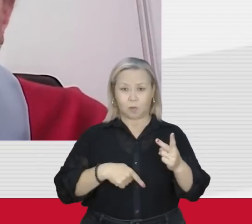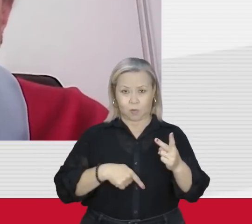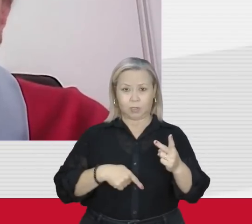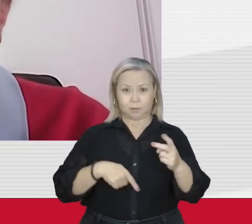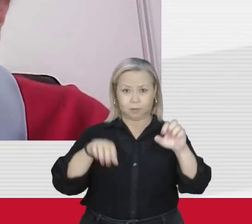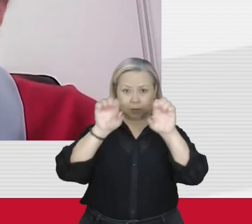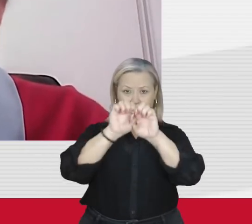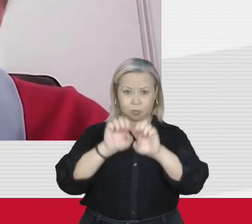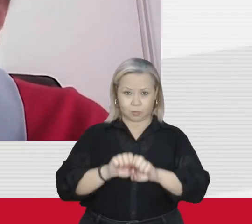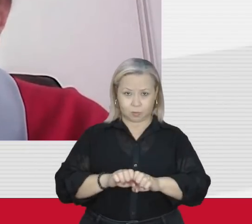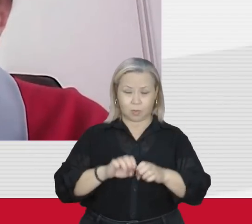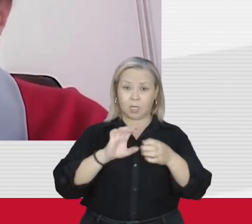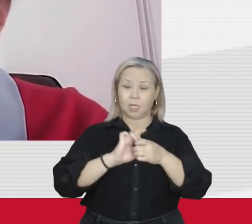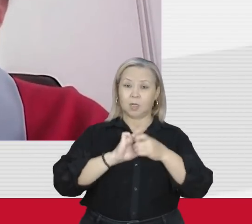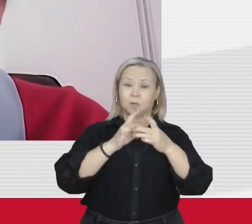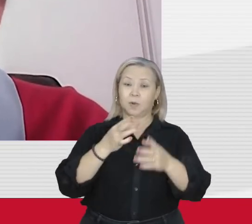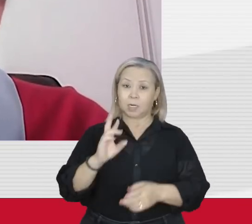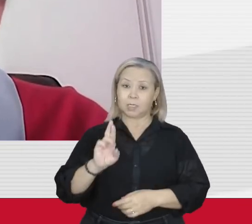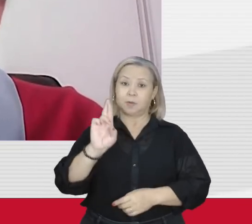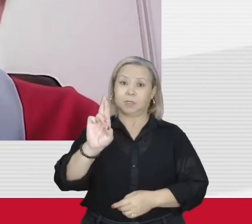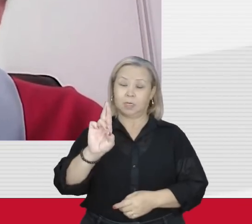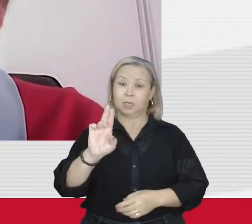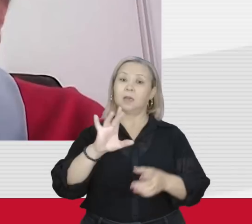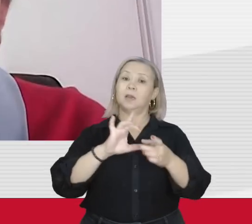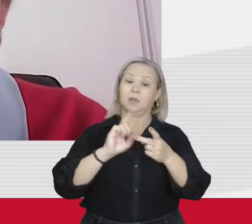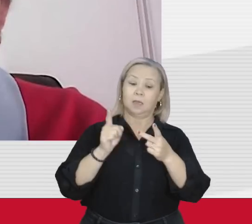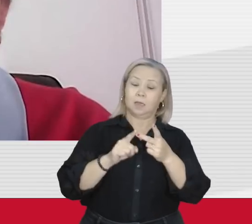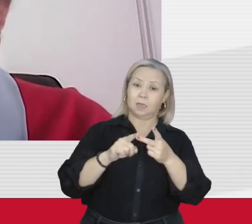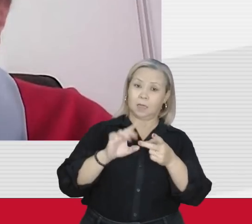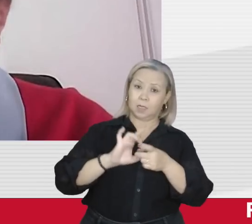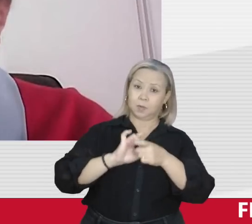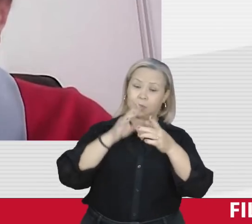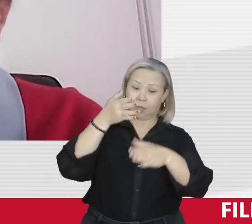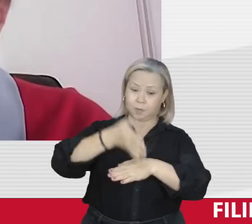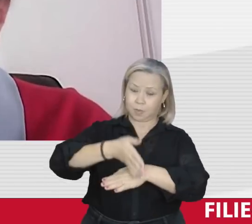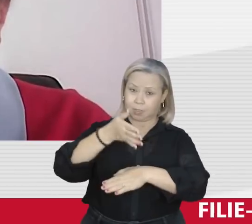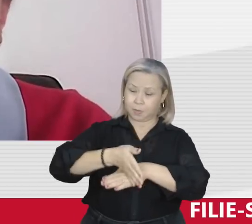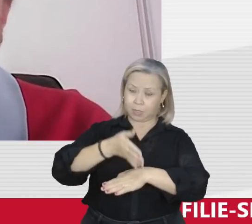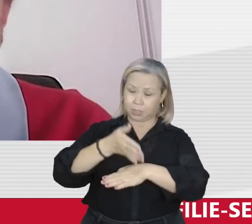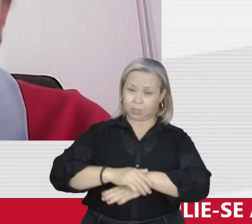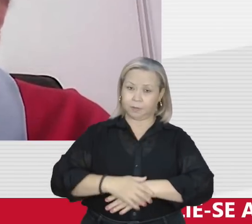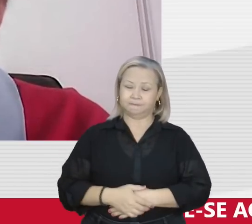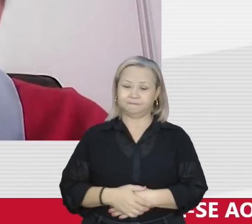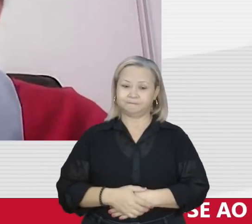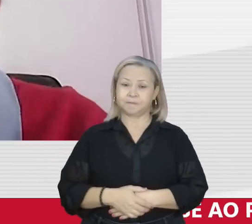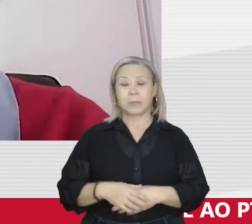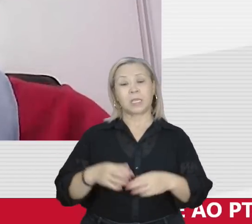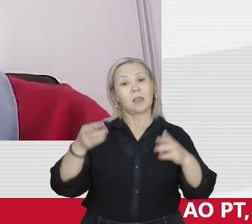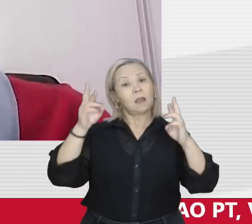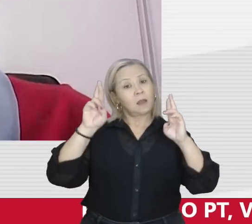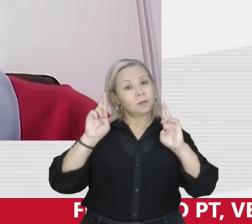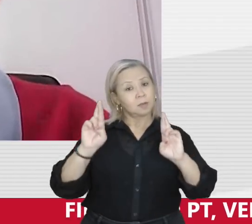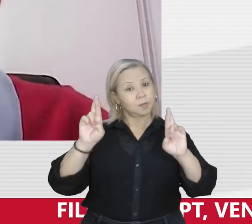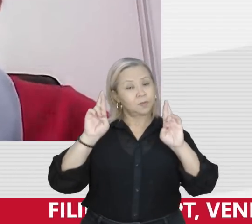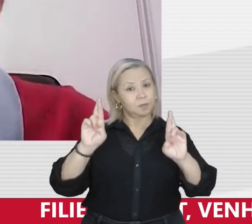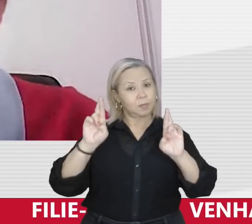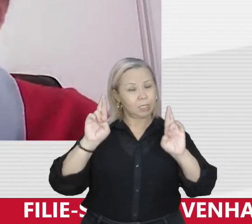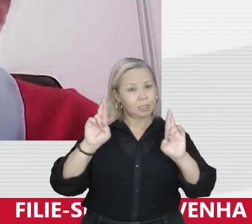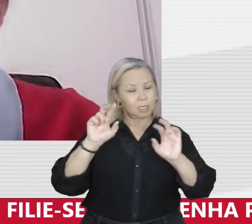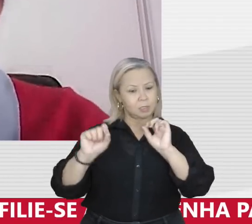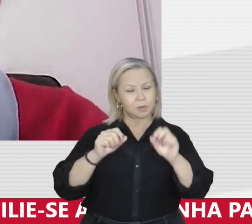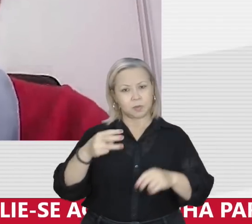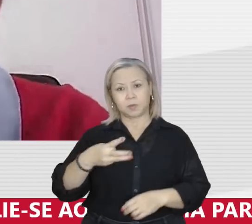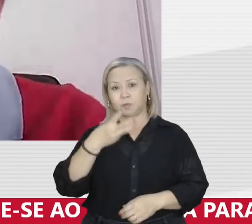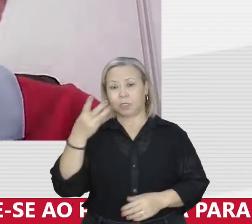a democracia representativa e a democracia participativa. Então, a expectativa de um terceiro